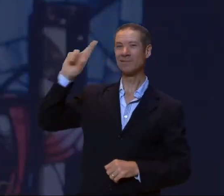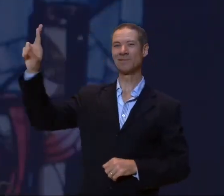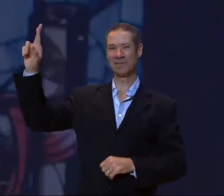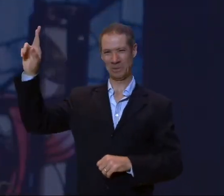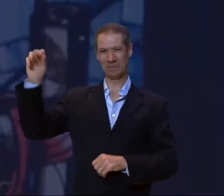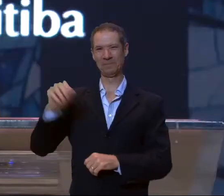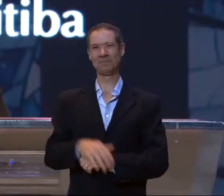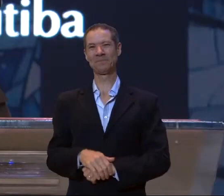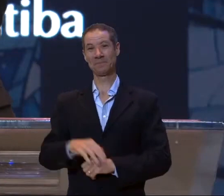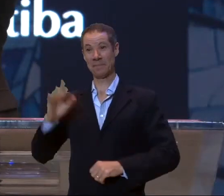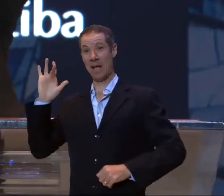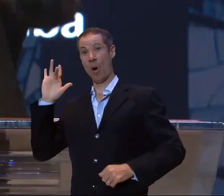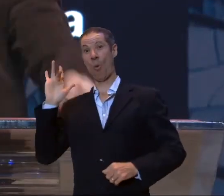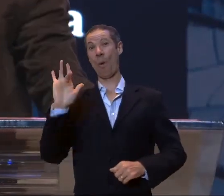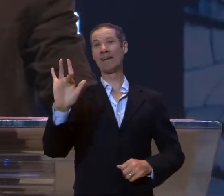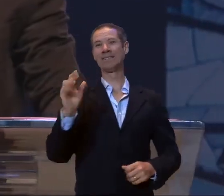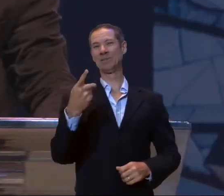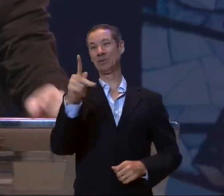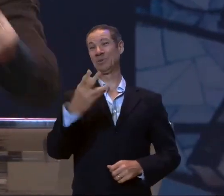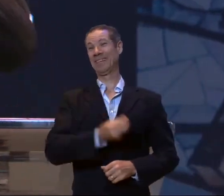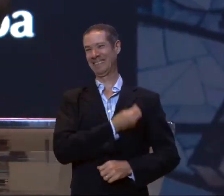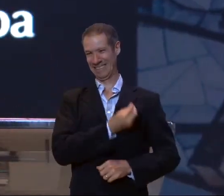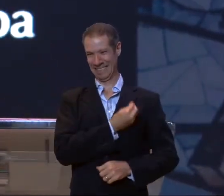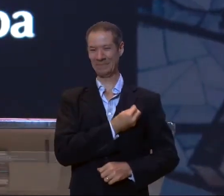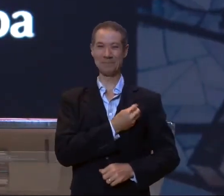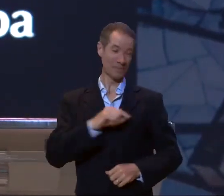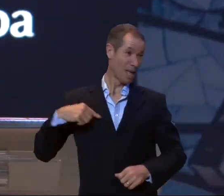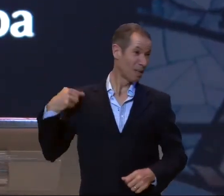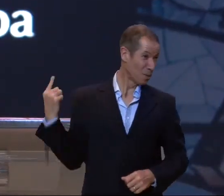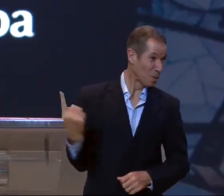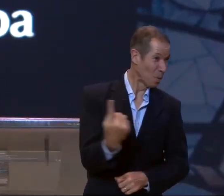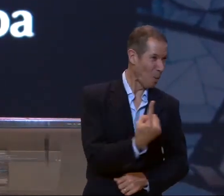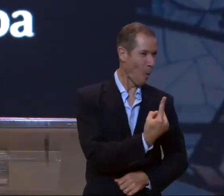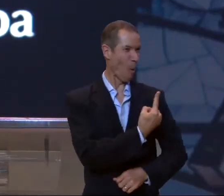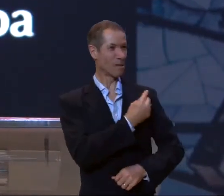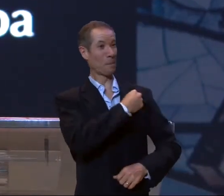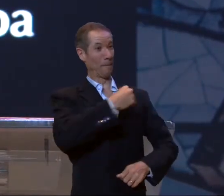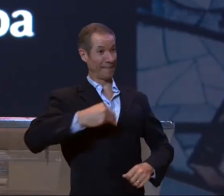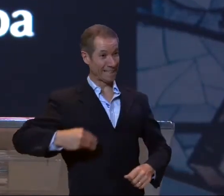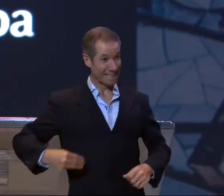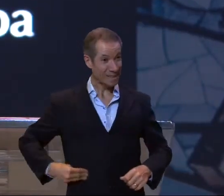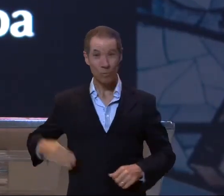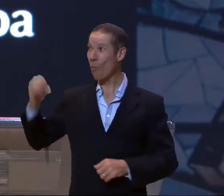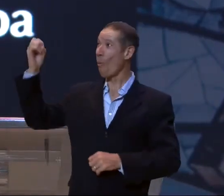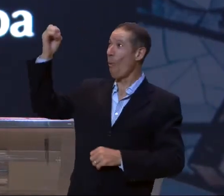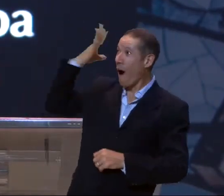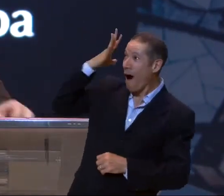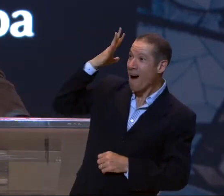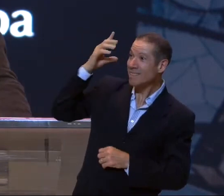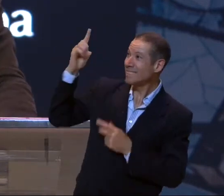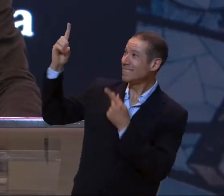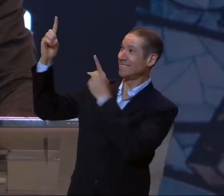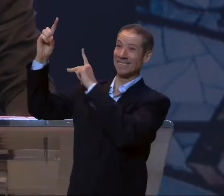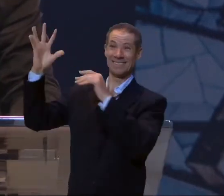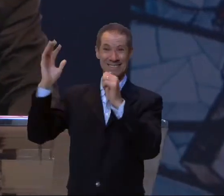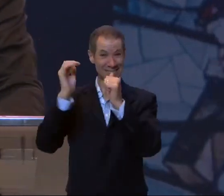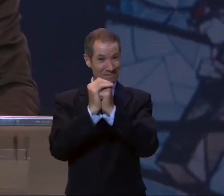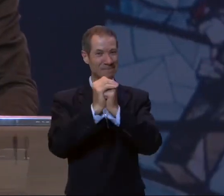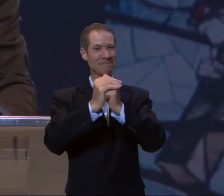Senhor alcance a sua vida. Nós somos ministros da graça de Deus,